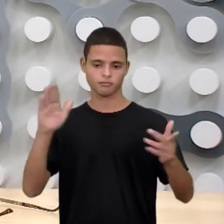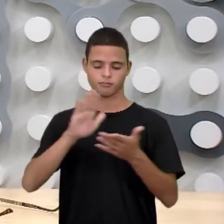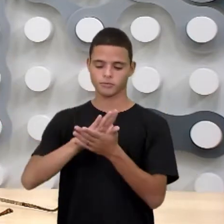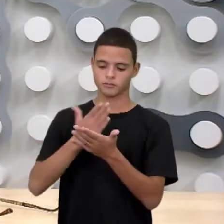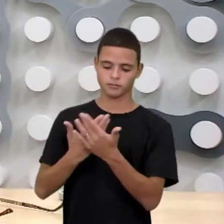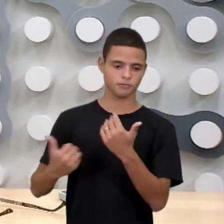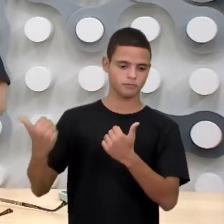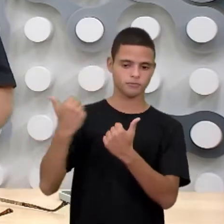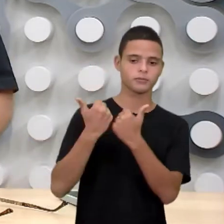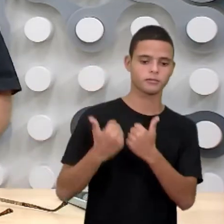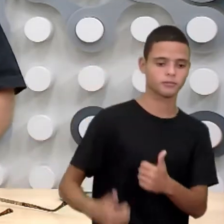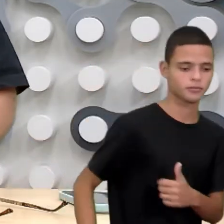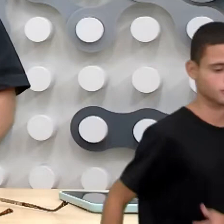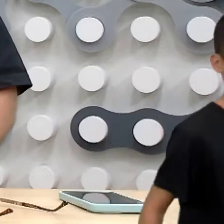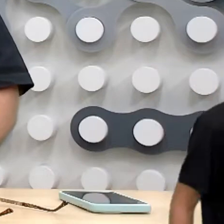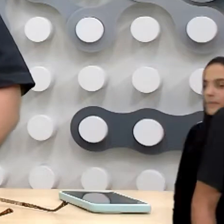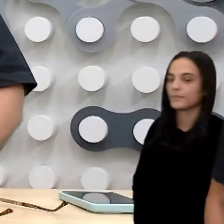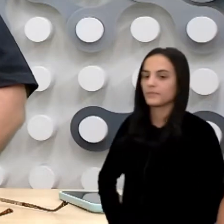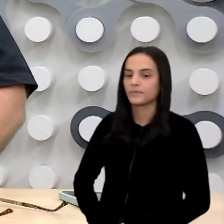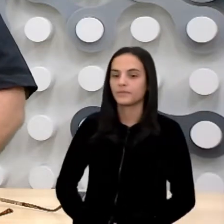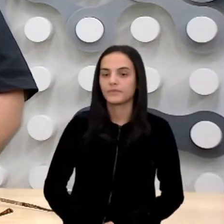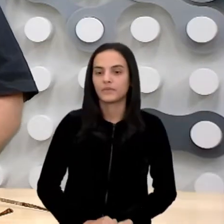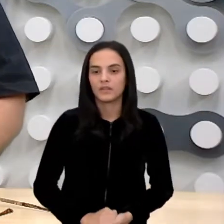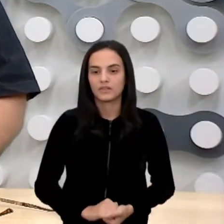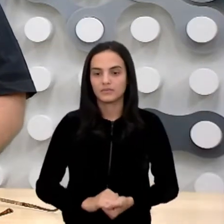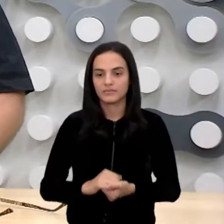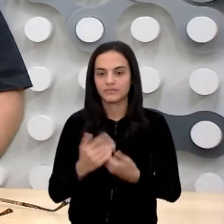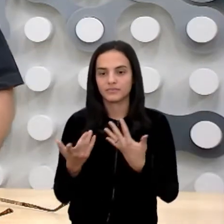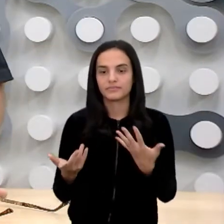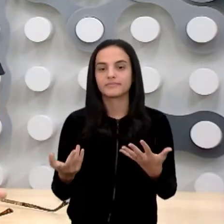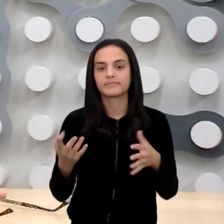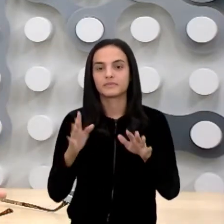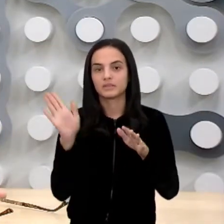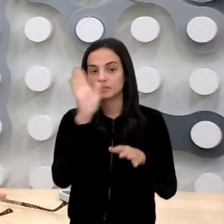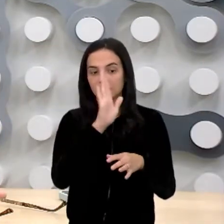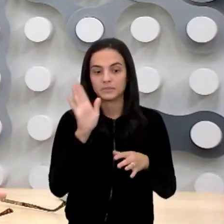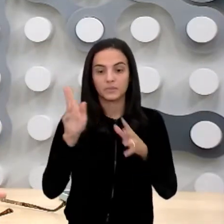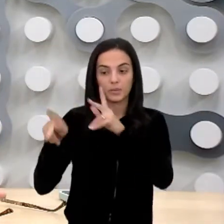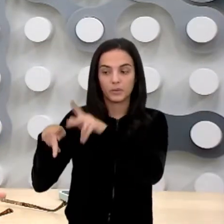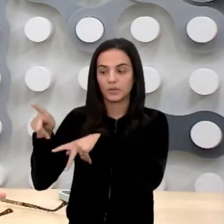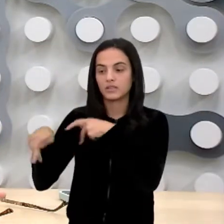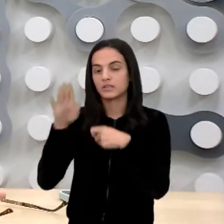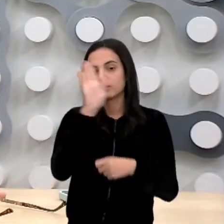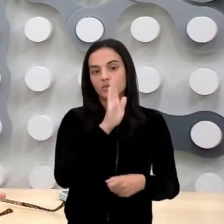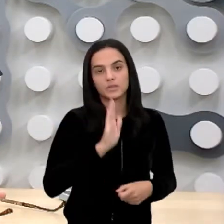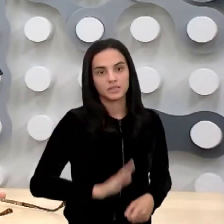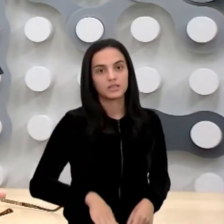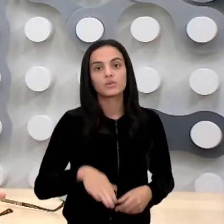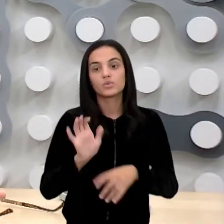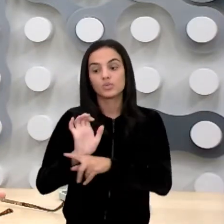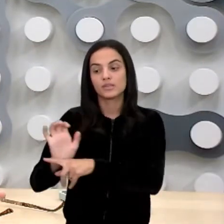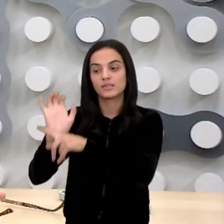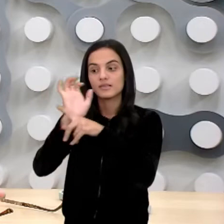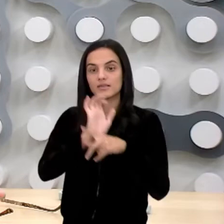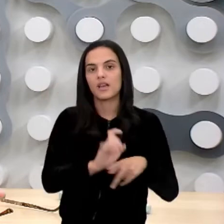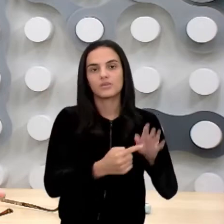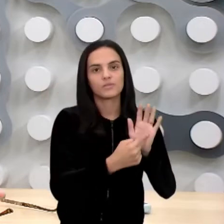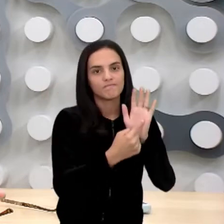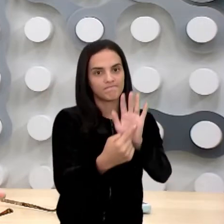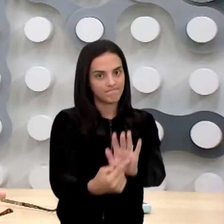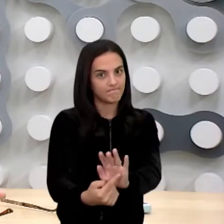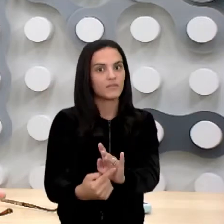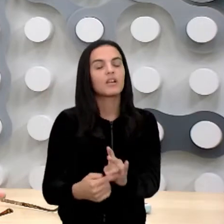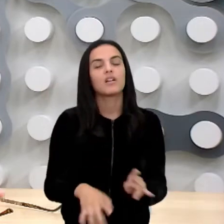né, que esses números aqui, que aparecem tanto da população do Brasil, como da população dos estados que nós estamos apresentando, é